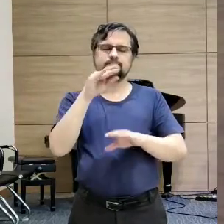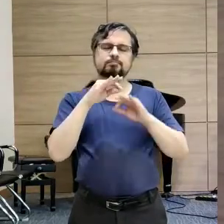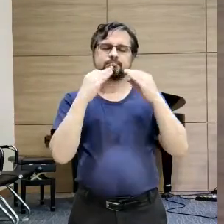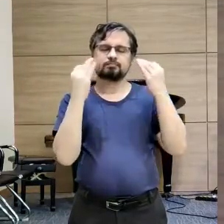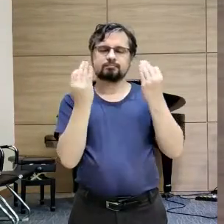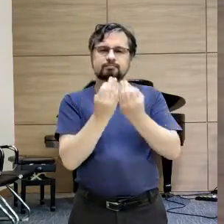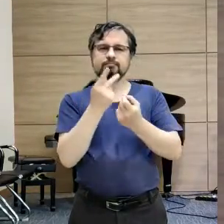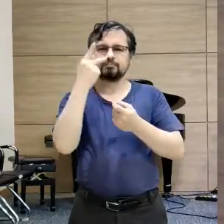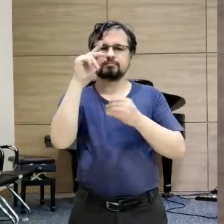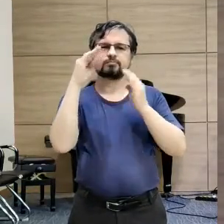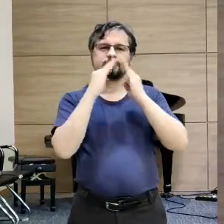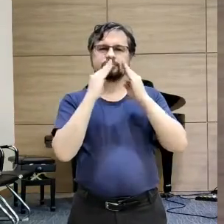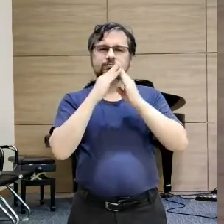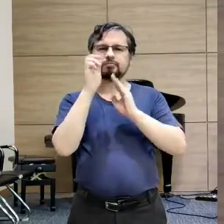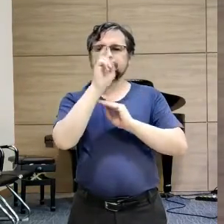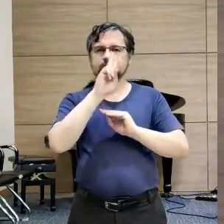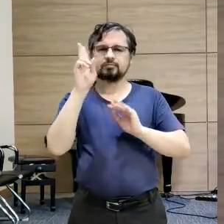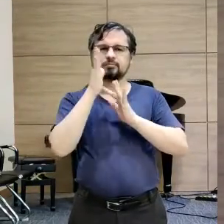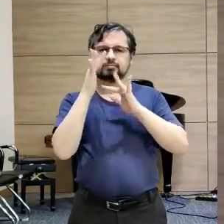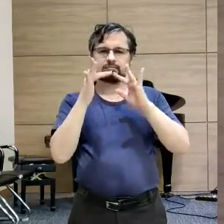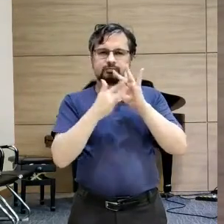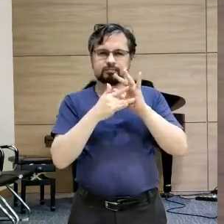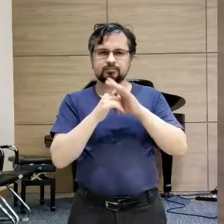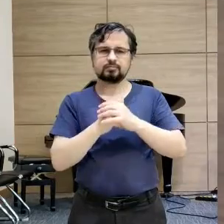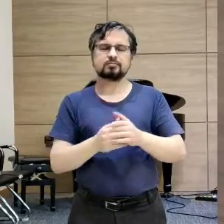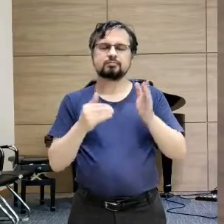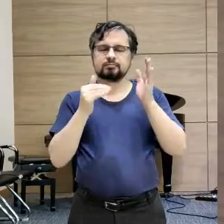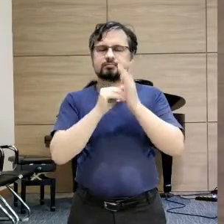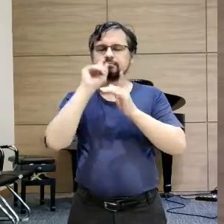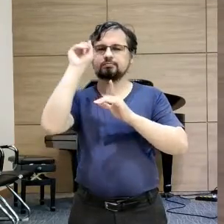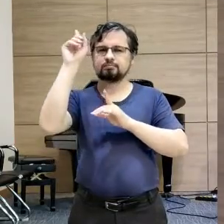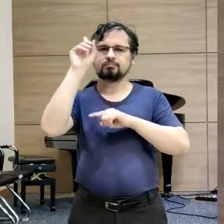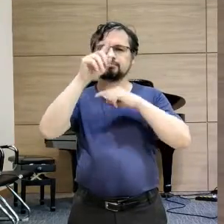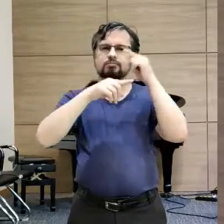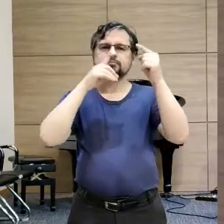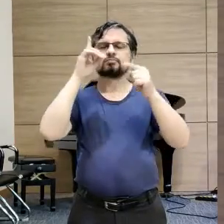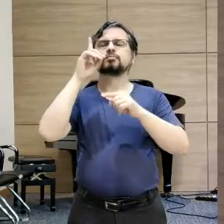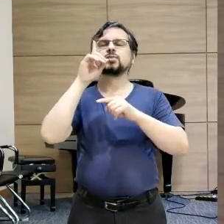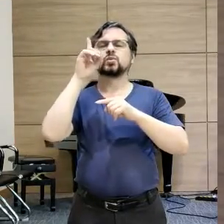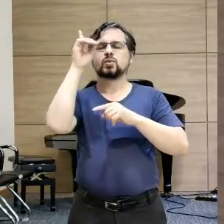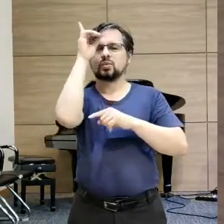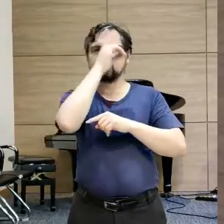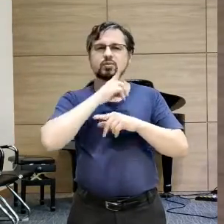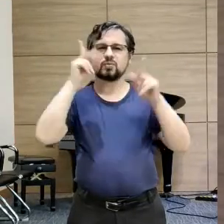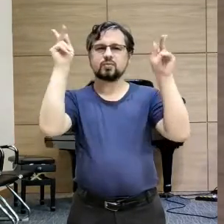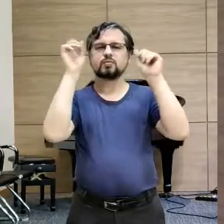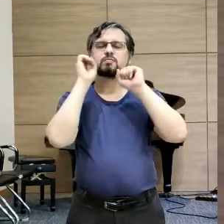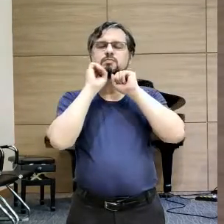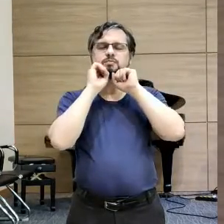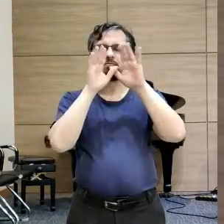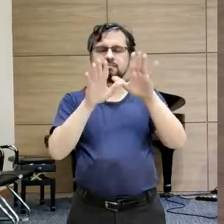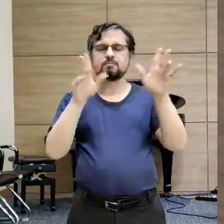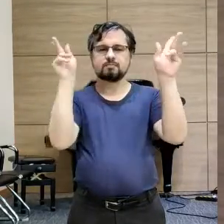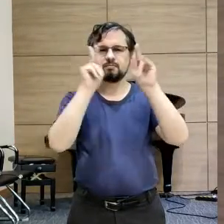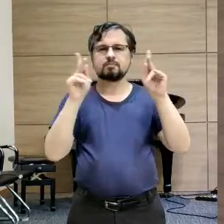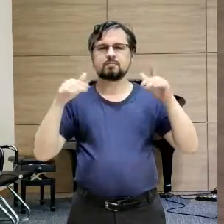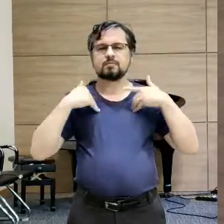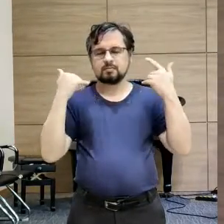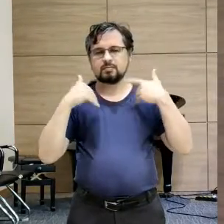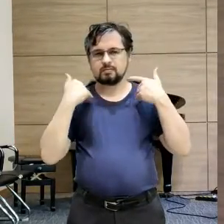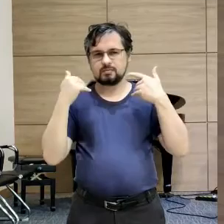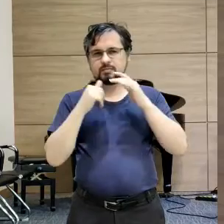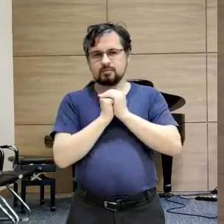sua casa, em nome de Jesus, e até domingo próximo, na bênção, na paz e na alegria dele. Feche seus